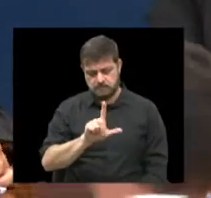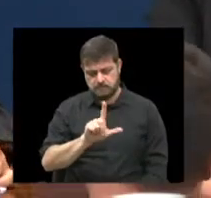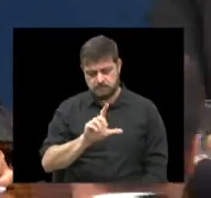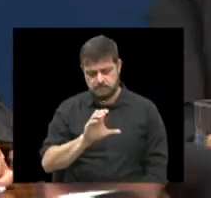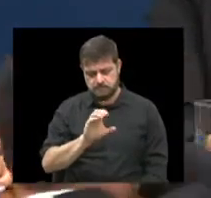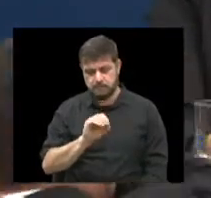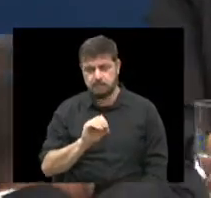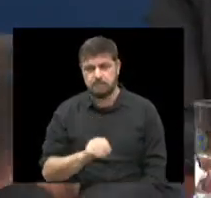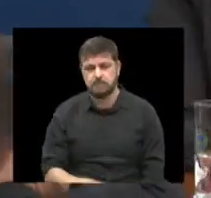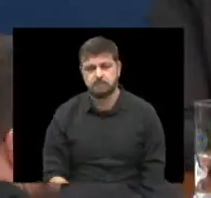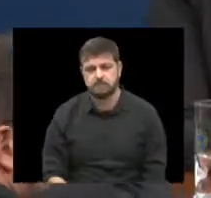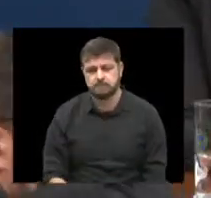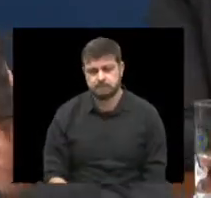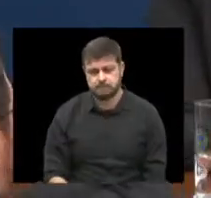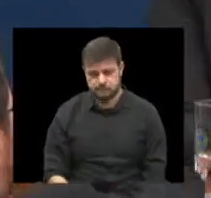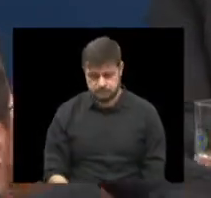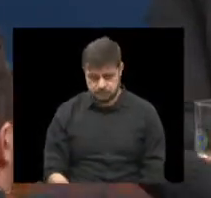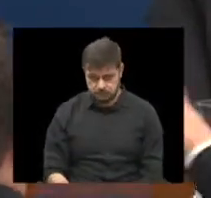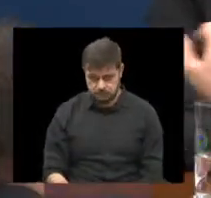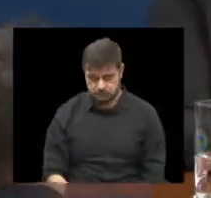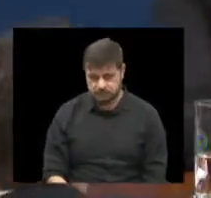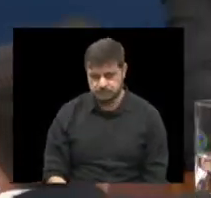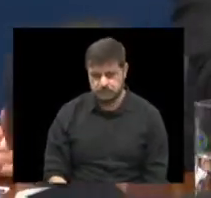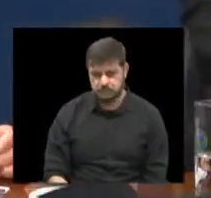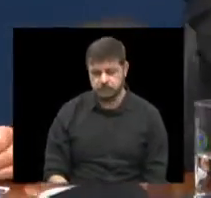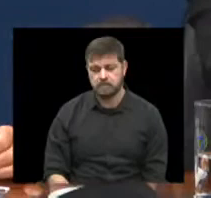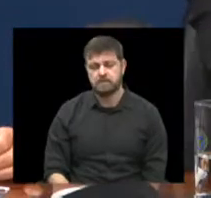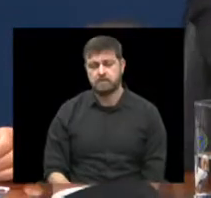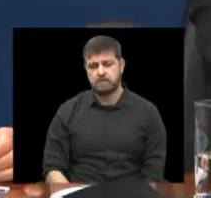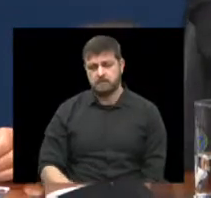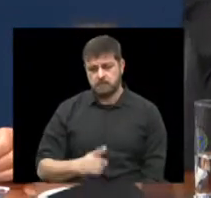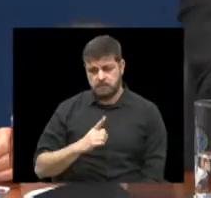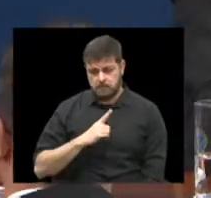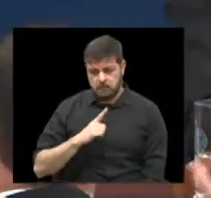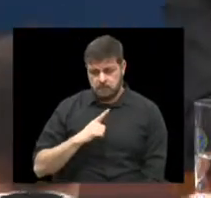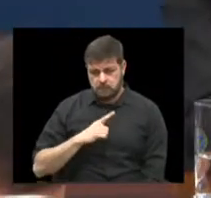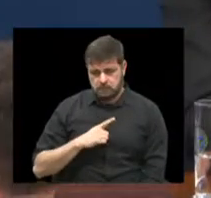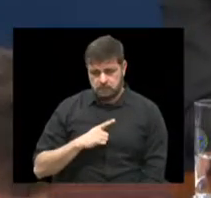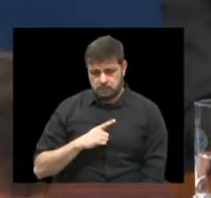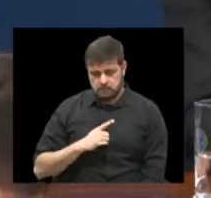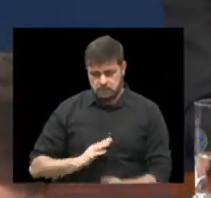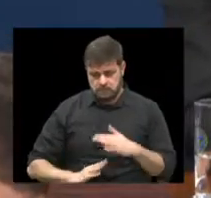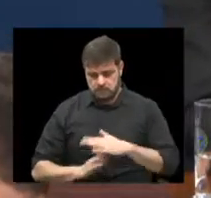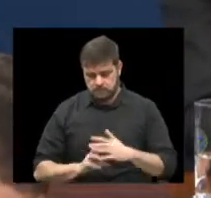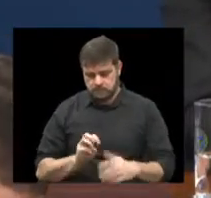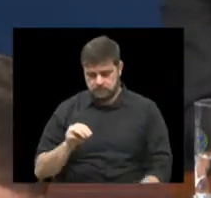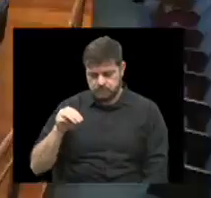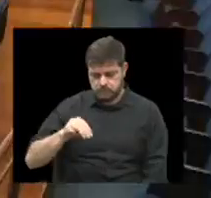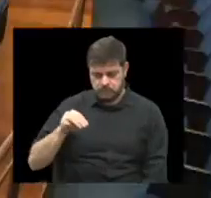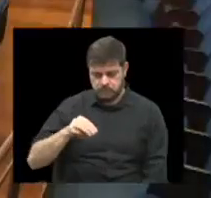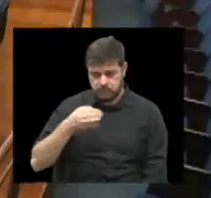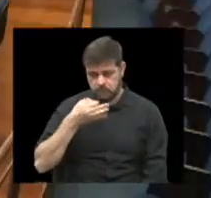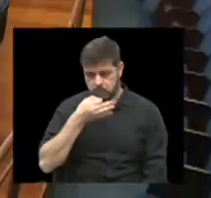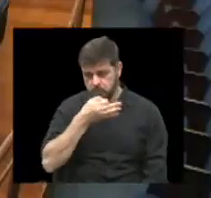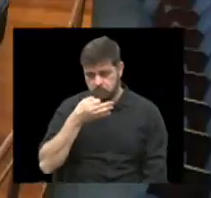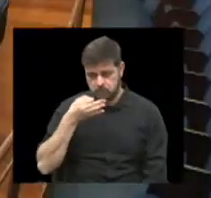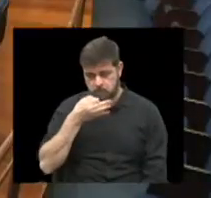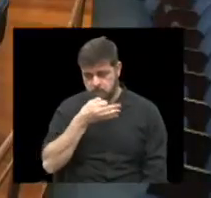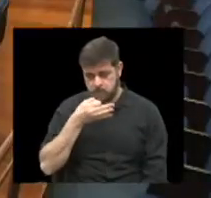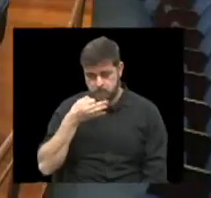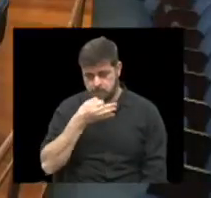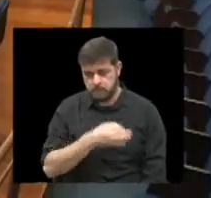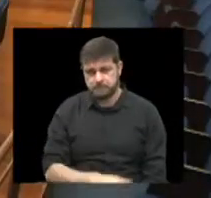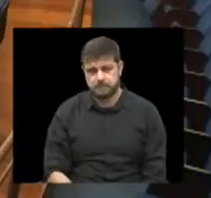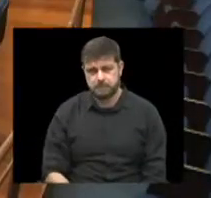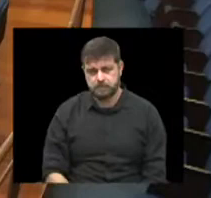Vereador Paulo Galtério, presidente da Comissão de Saúde desta casa. Vossa Excelência tem até 5 minutos, vereador.